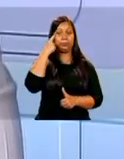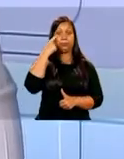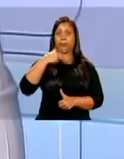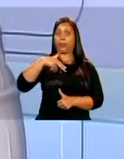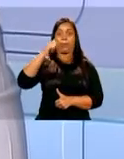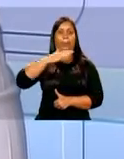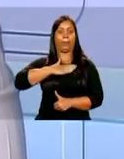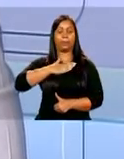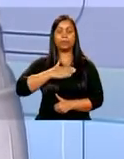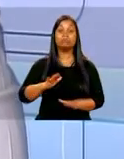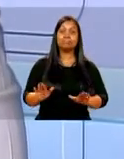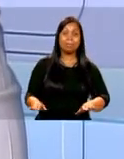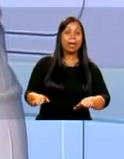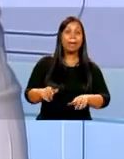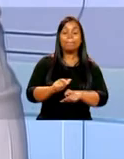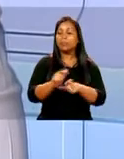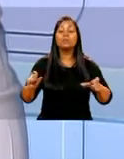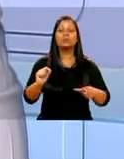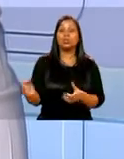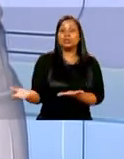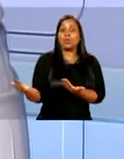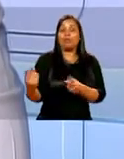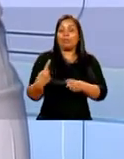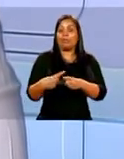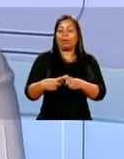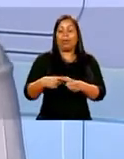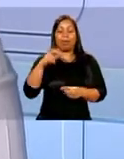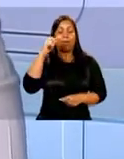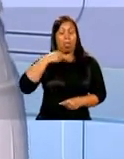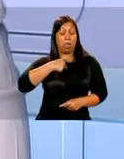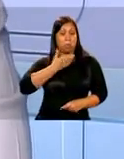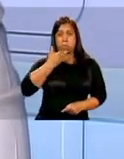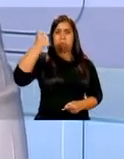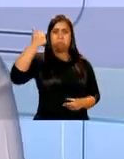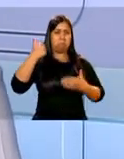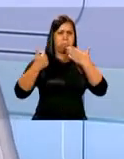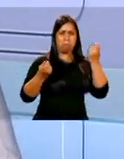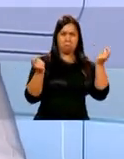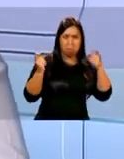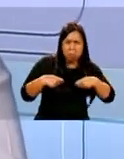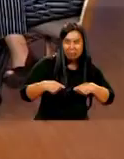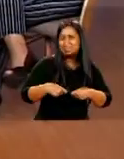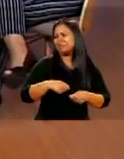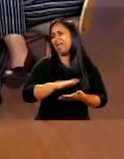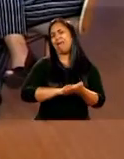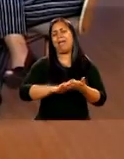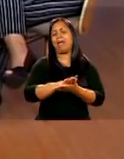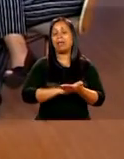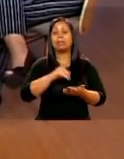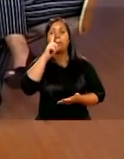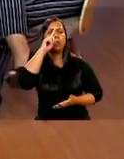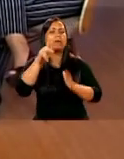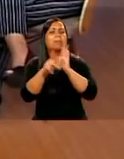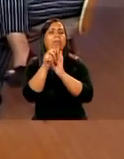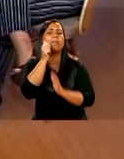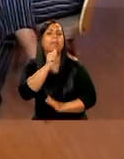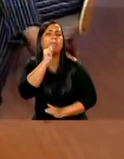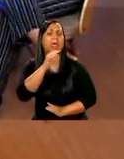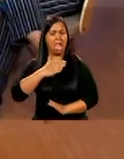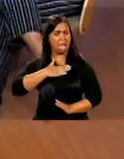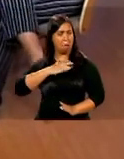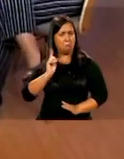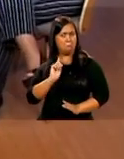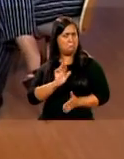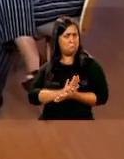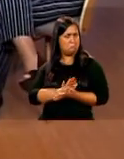mais o jovem, né? Porque o jovem se sente onipotente. Sim. E nunca vai acontecer comigo, né? Perigo é coisa de mãe, né? Para mim, não,